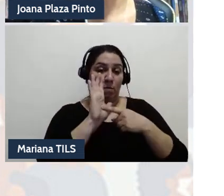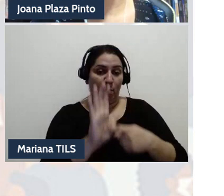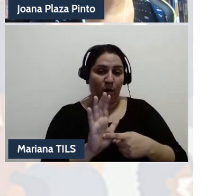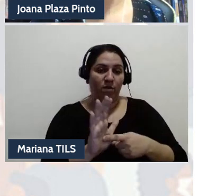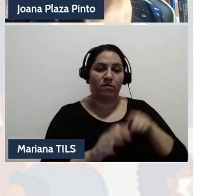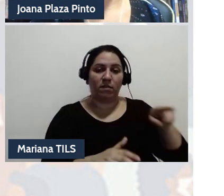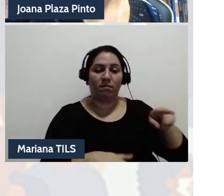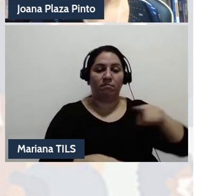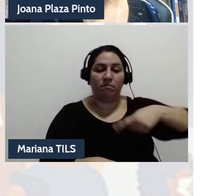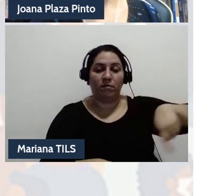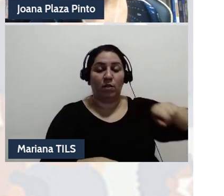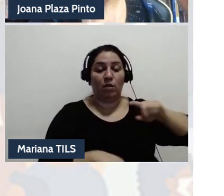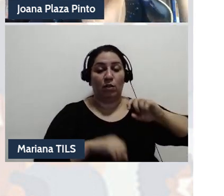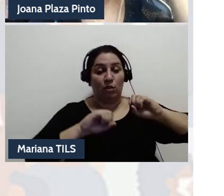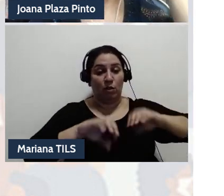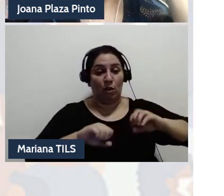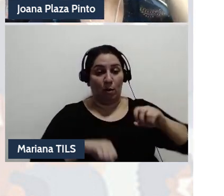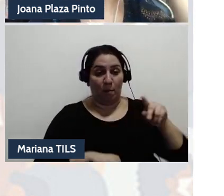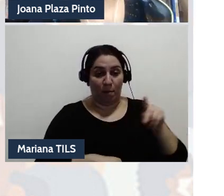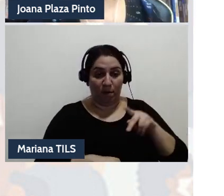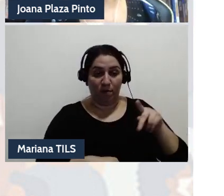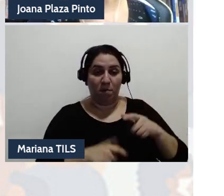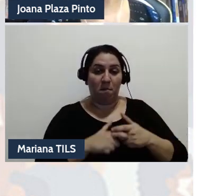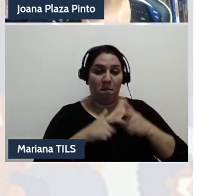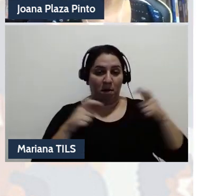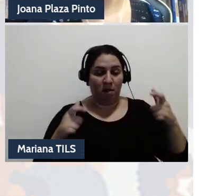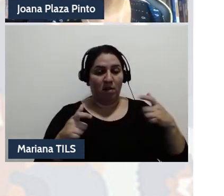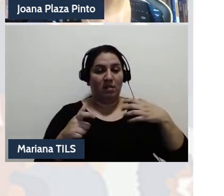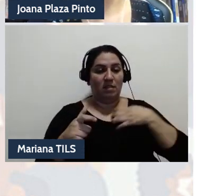é que os docentes consideram como os principais impactos da